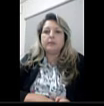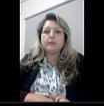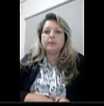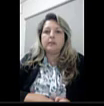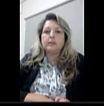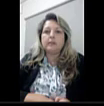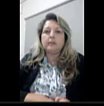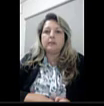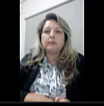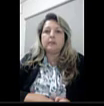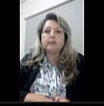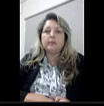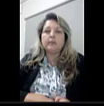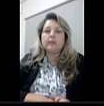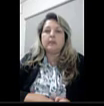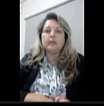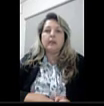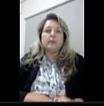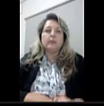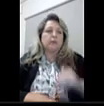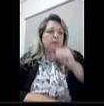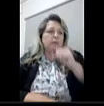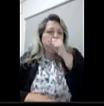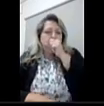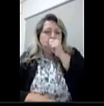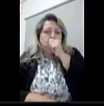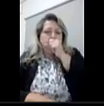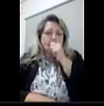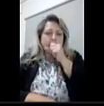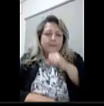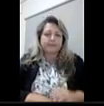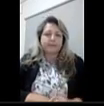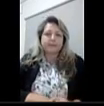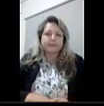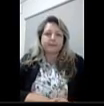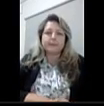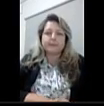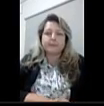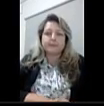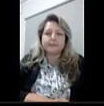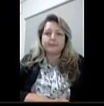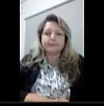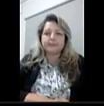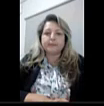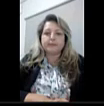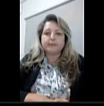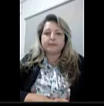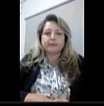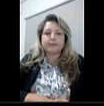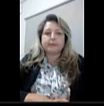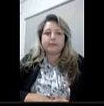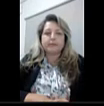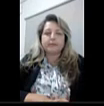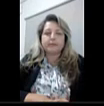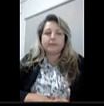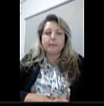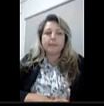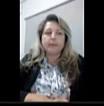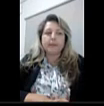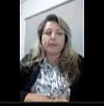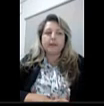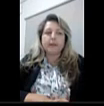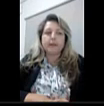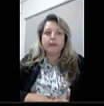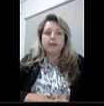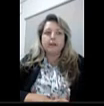controle dessa função e aí a gente trabalha controle inibitório então é atividade lúdica divertida e que faz a criança ficar